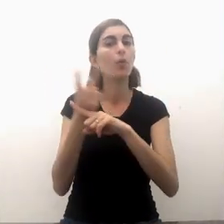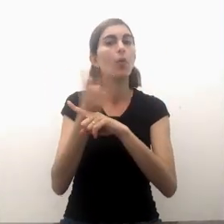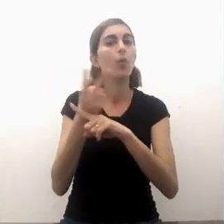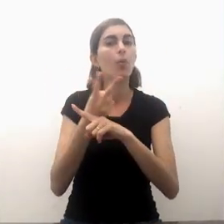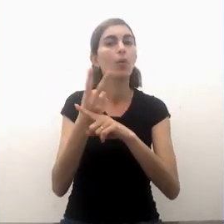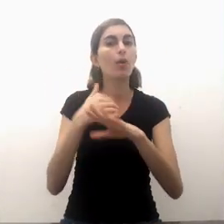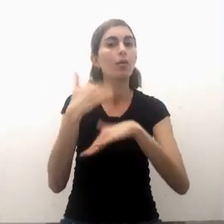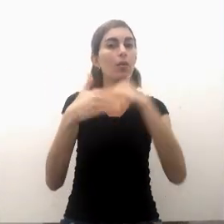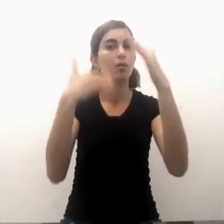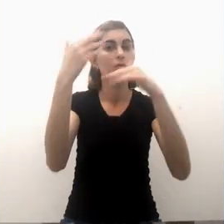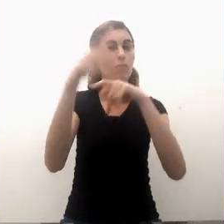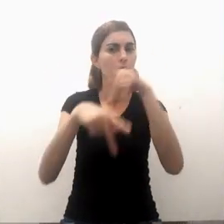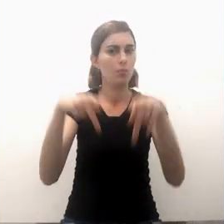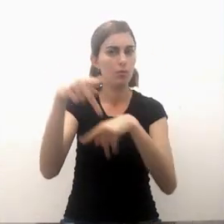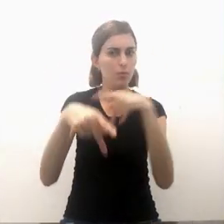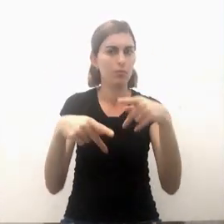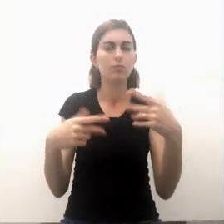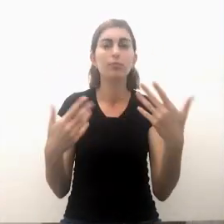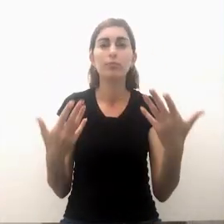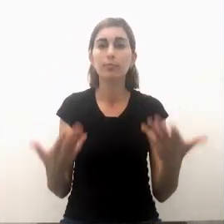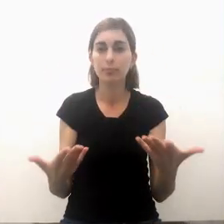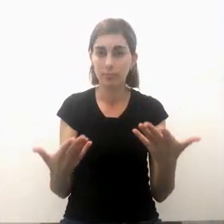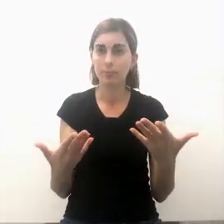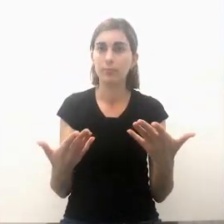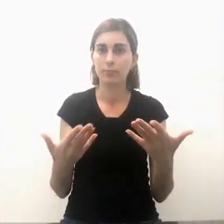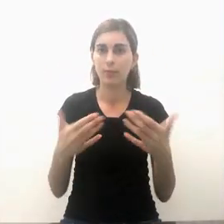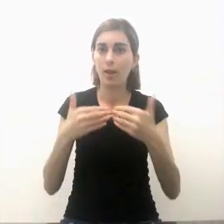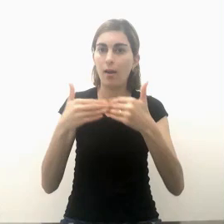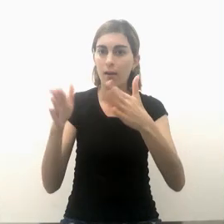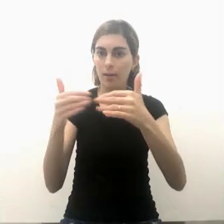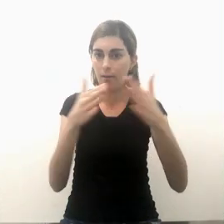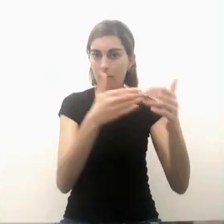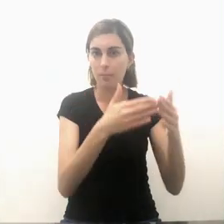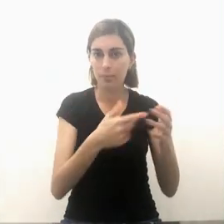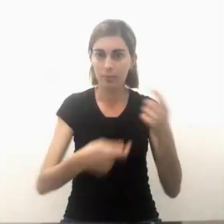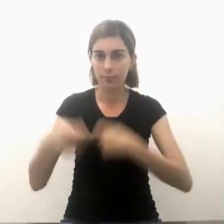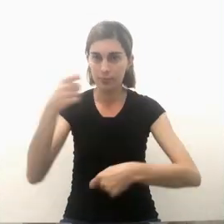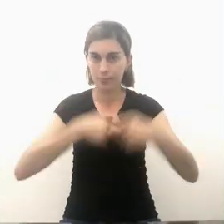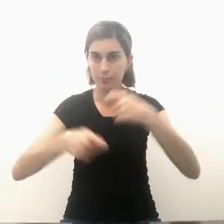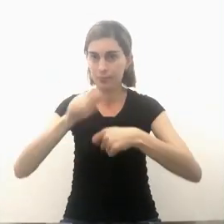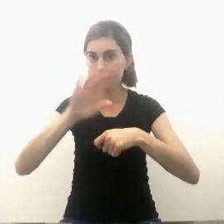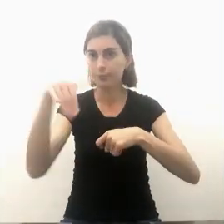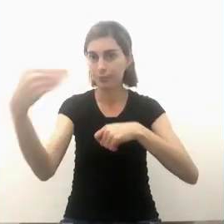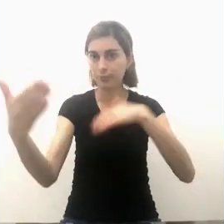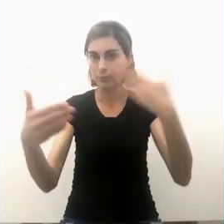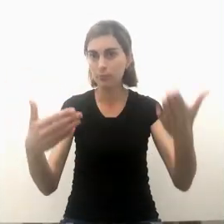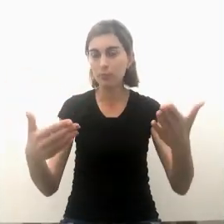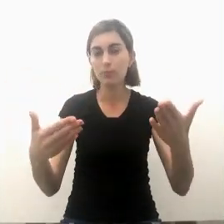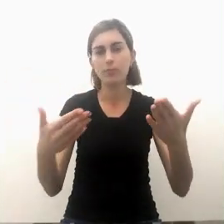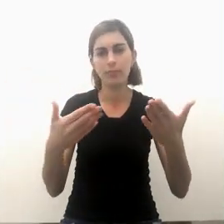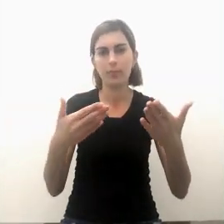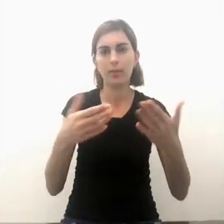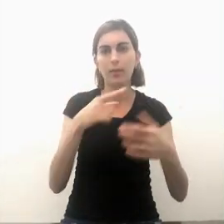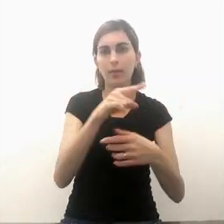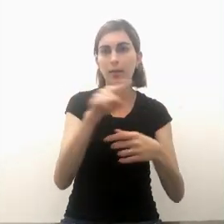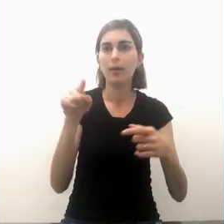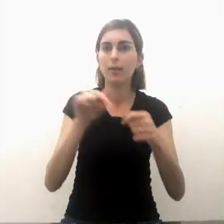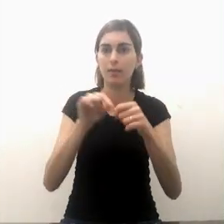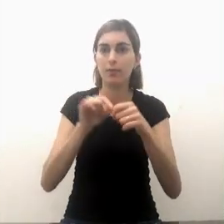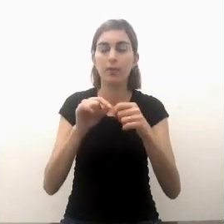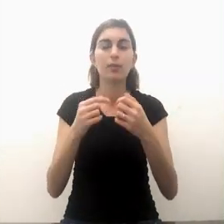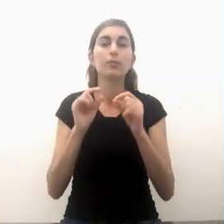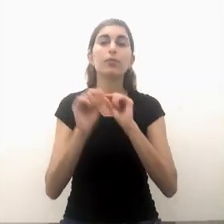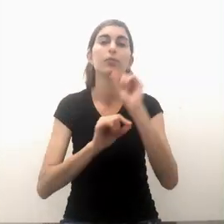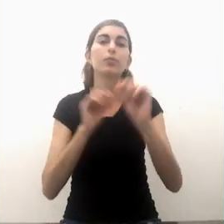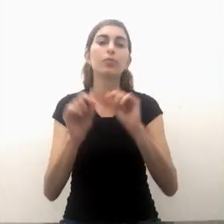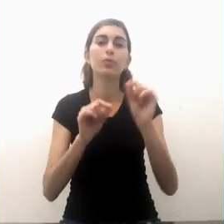um desenvolvimento da população. Gente, essa abertura para o mercado estrangeiro que Deng Xiaoping faz